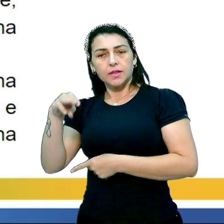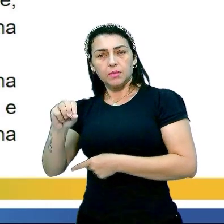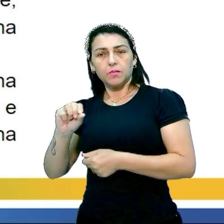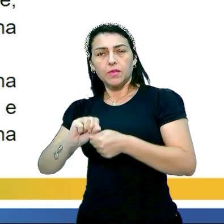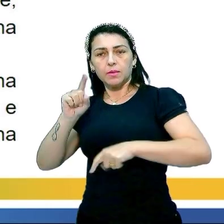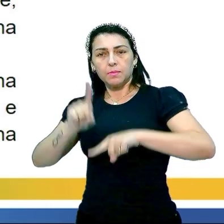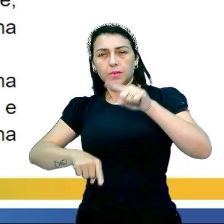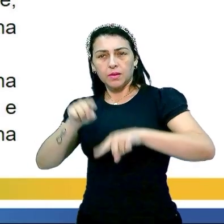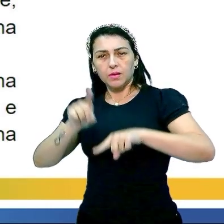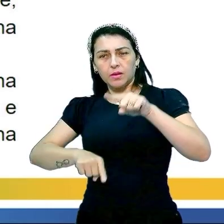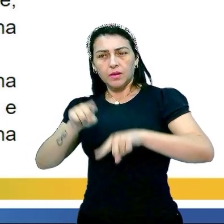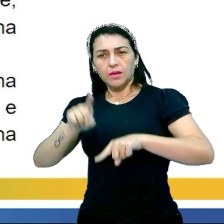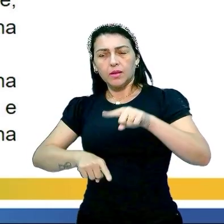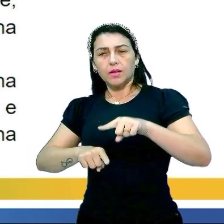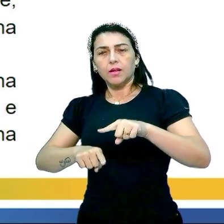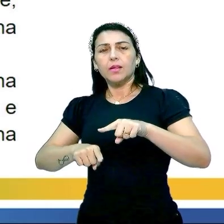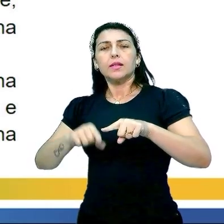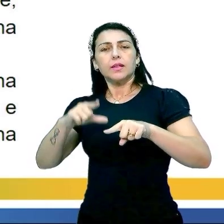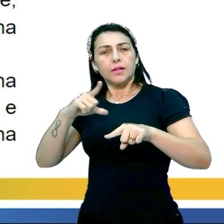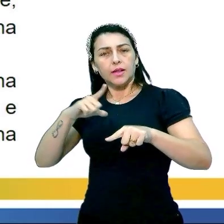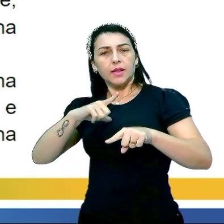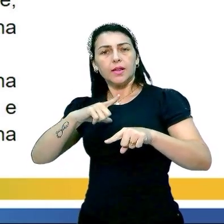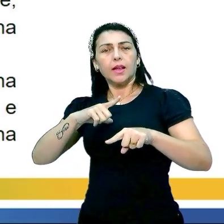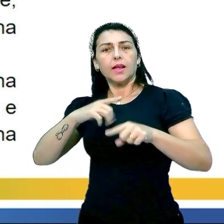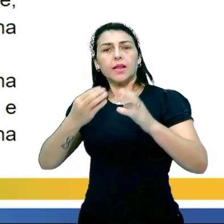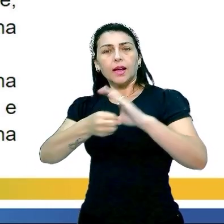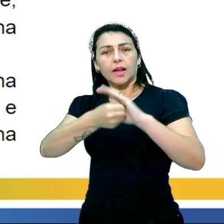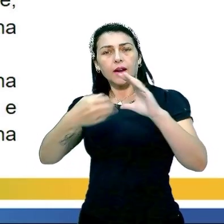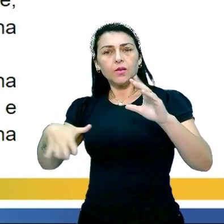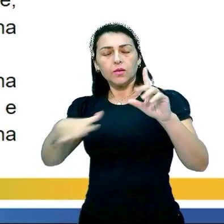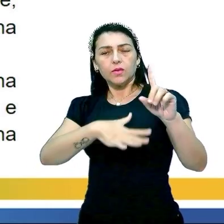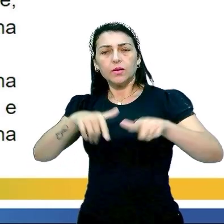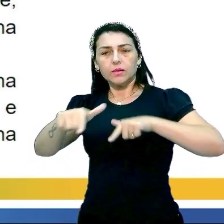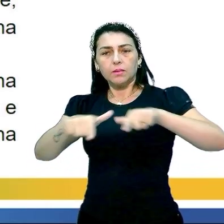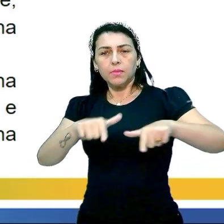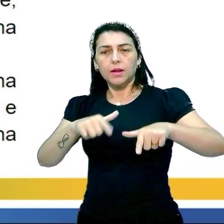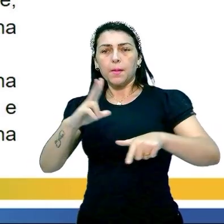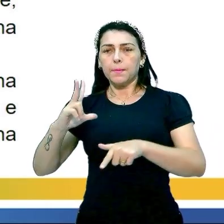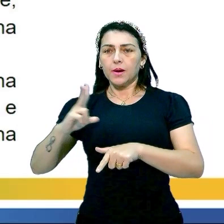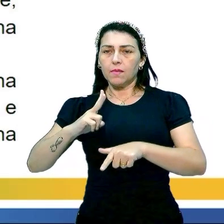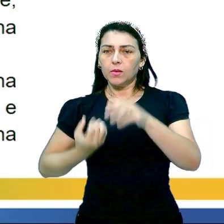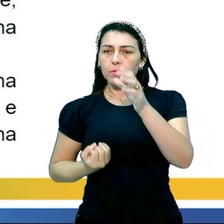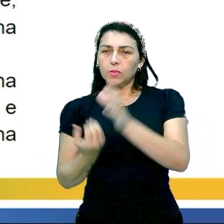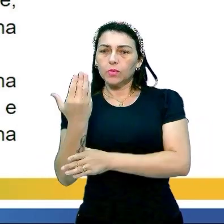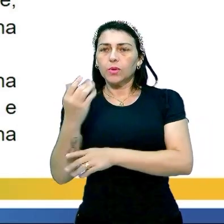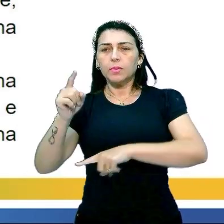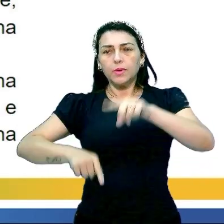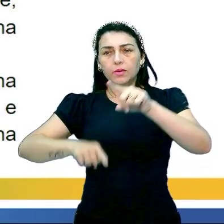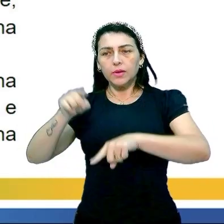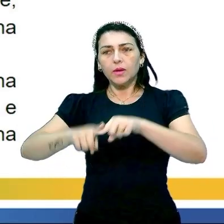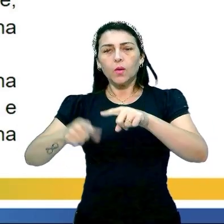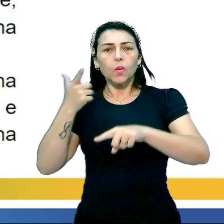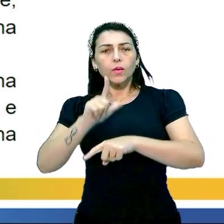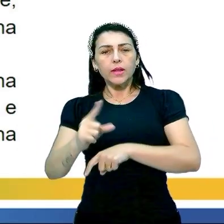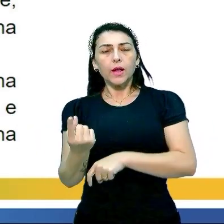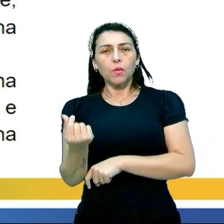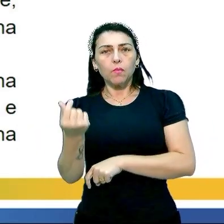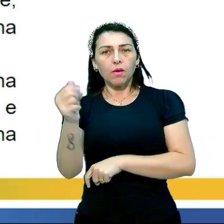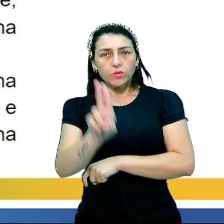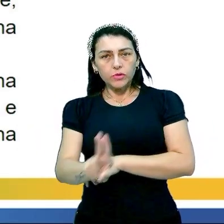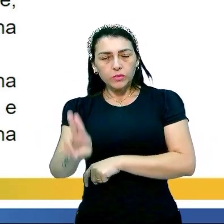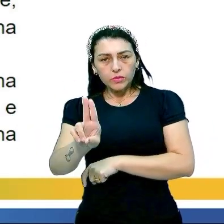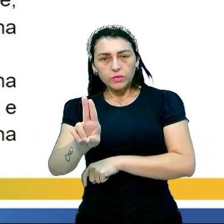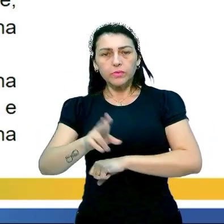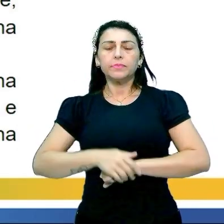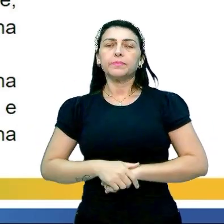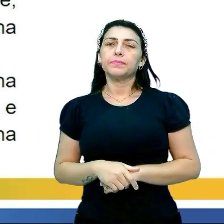qual a mercadoria proveniente do caráter social do trabalho privado, o produtor de mercadoria adquire um